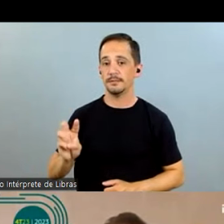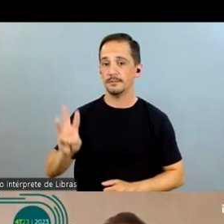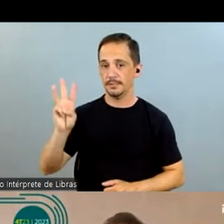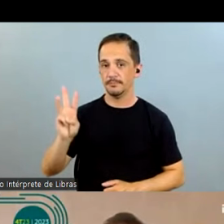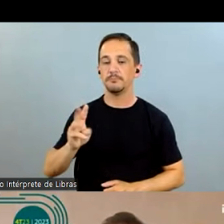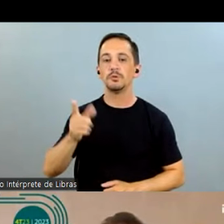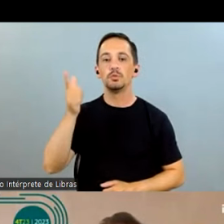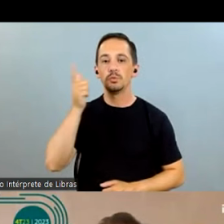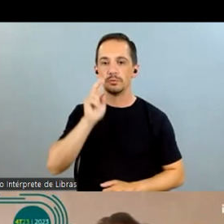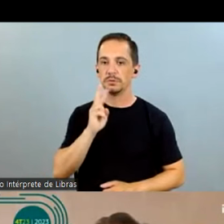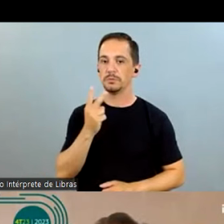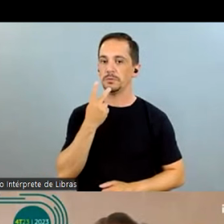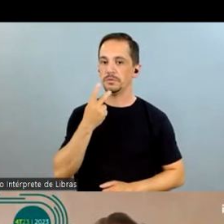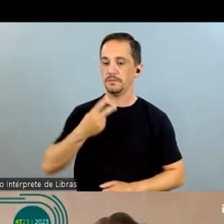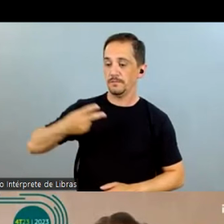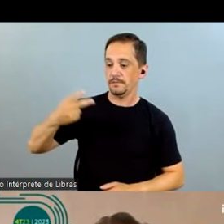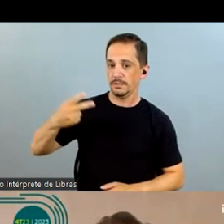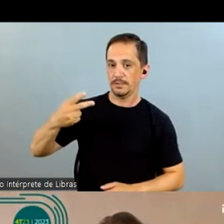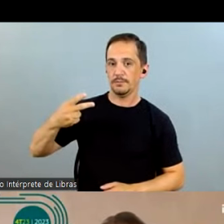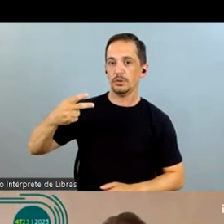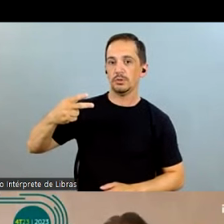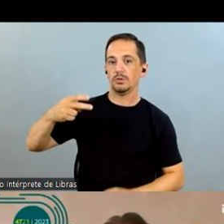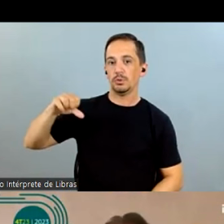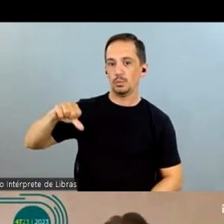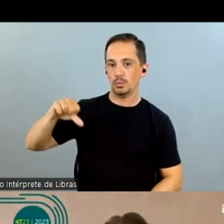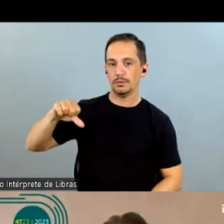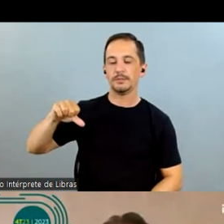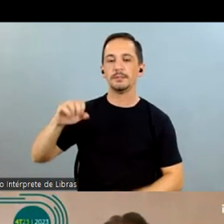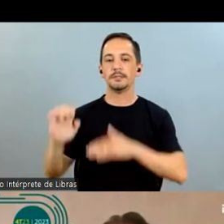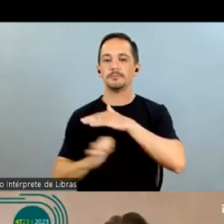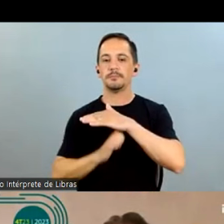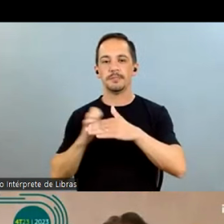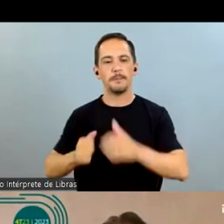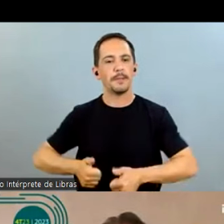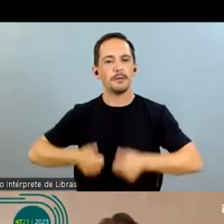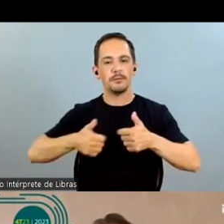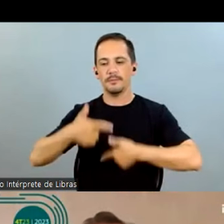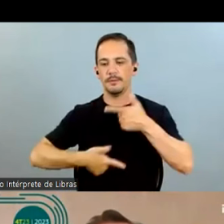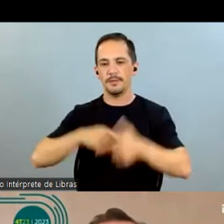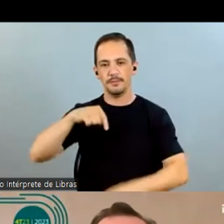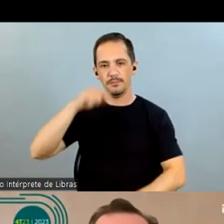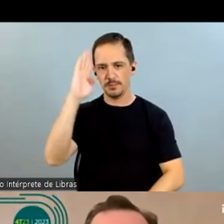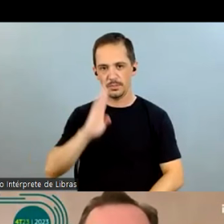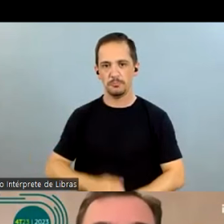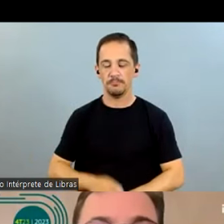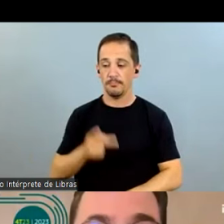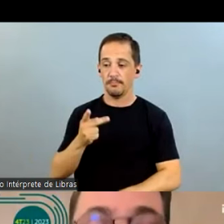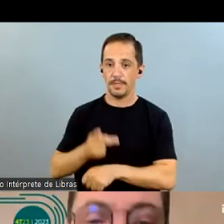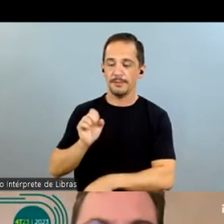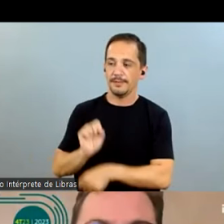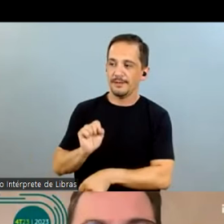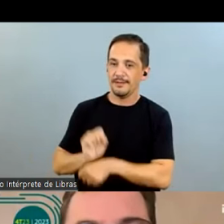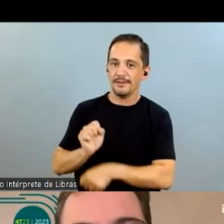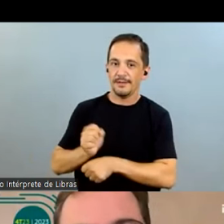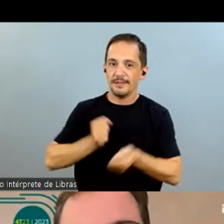como a 29ª melhor empresa para trabalhar no Brasil Então esse foi um um prêmio bem importante para nós estava na nossa visão de futuro